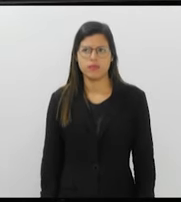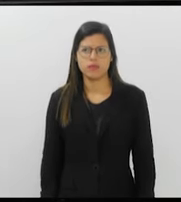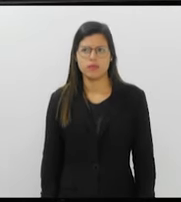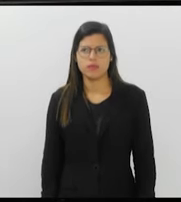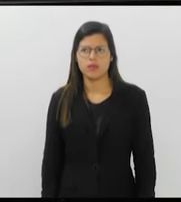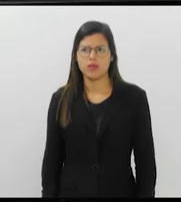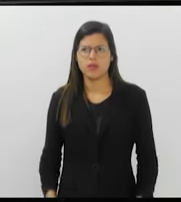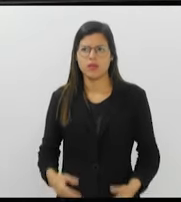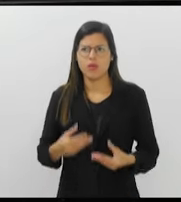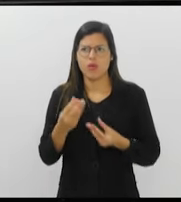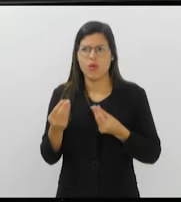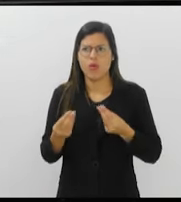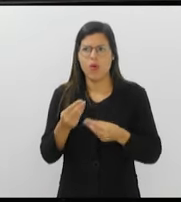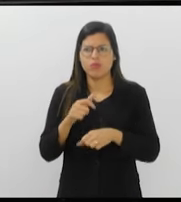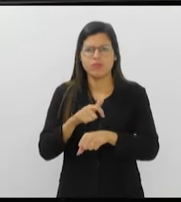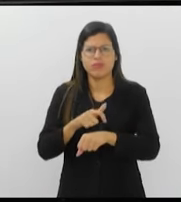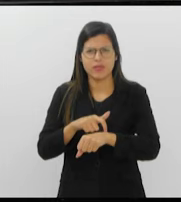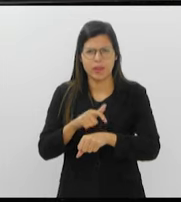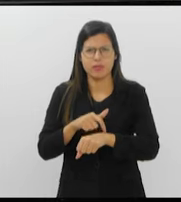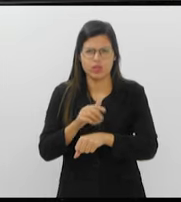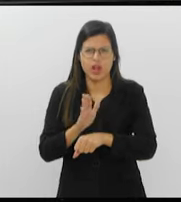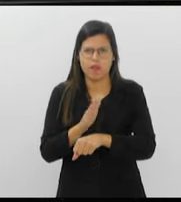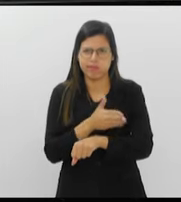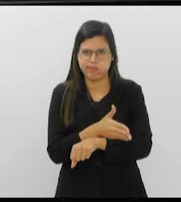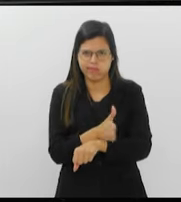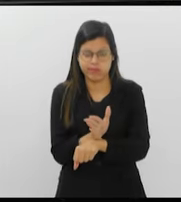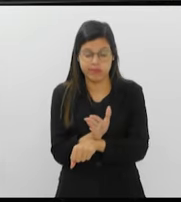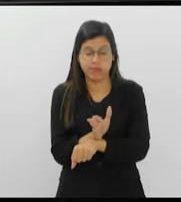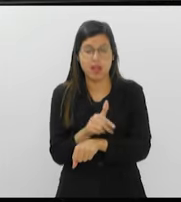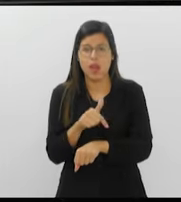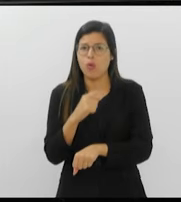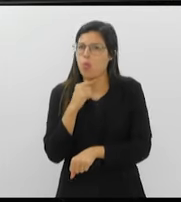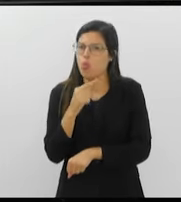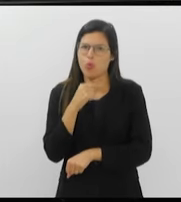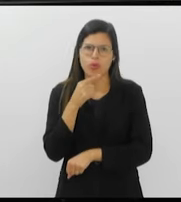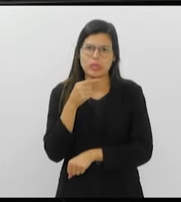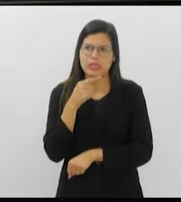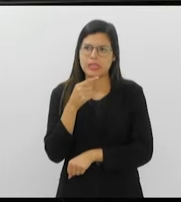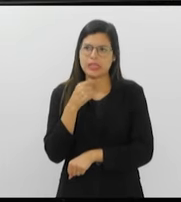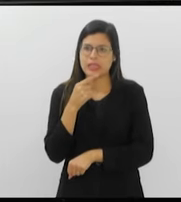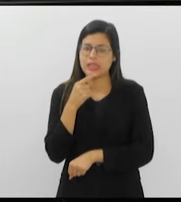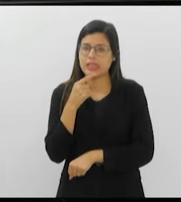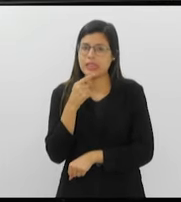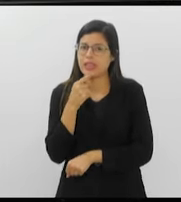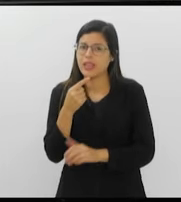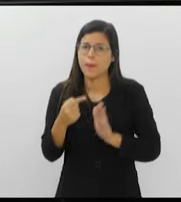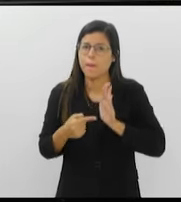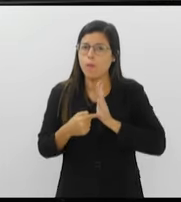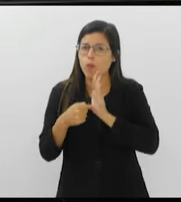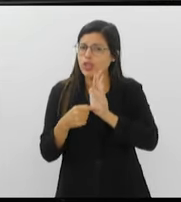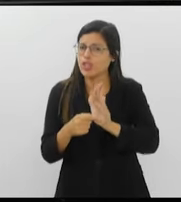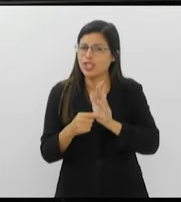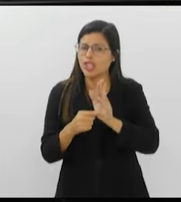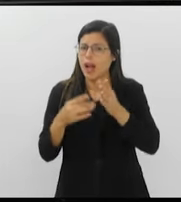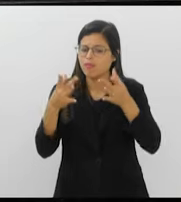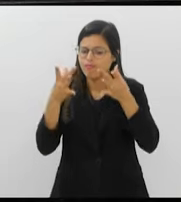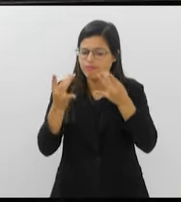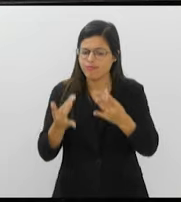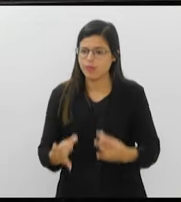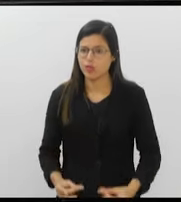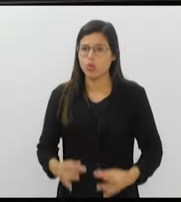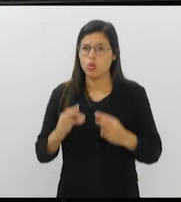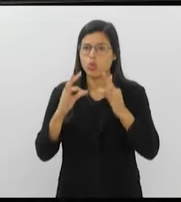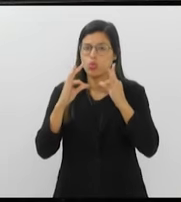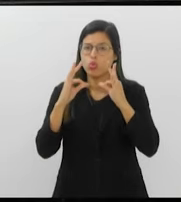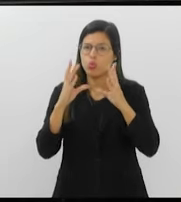Como nosso tempo está acabando, eu não vou conseguir destrinchar tudo o que eu queria. Mas aí eu preciso,